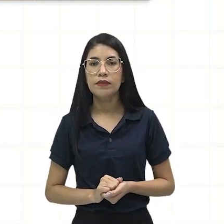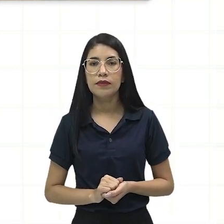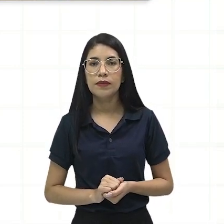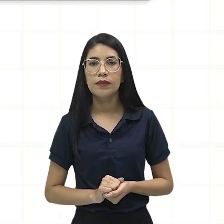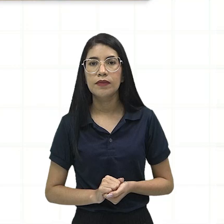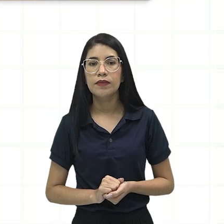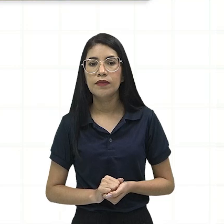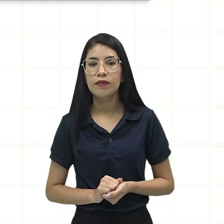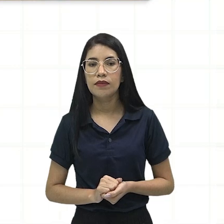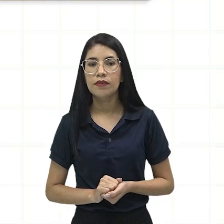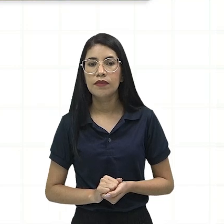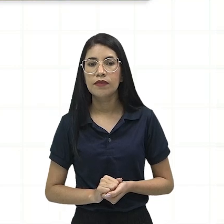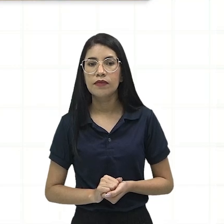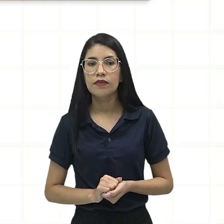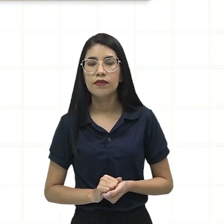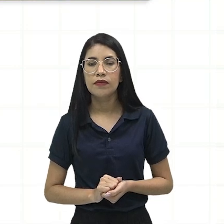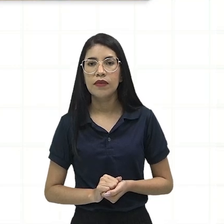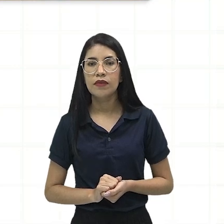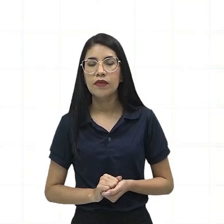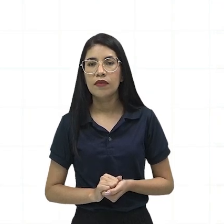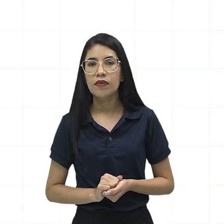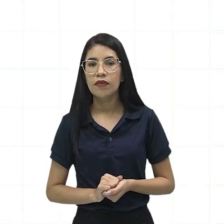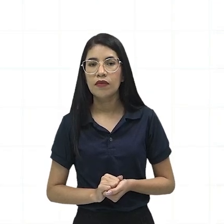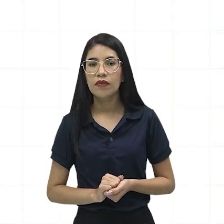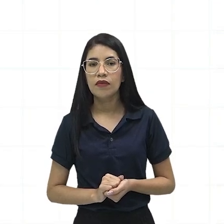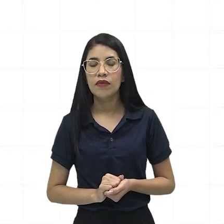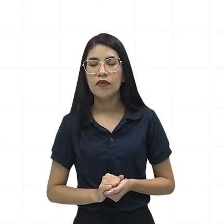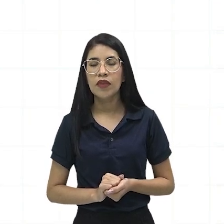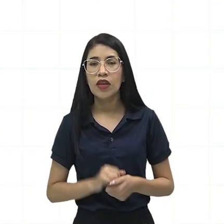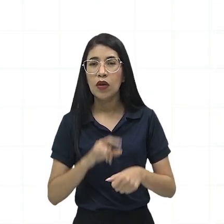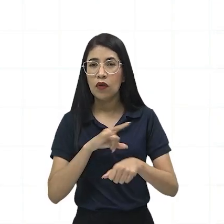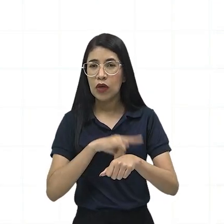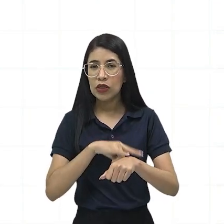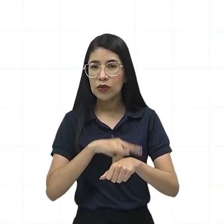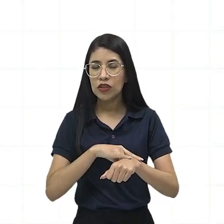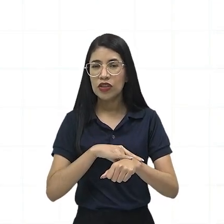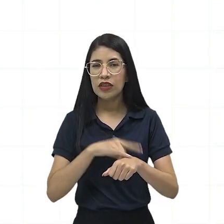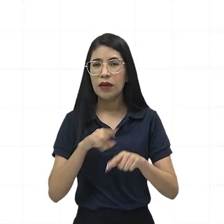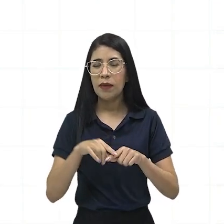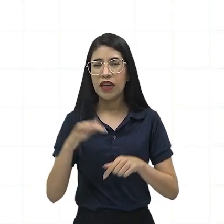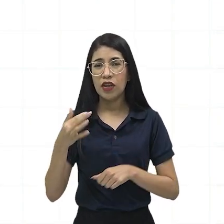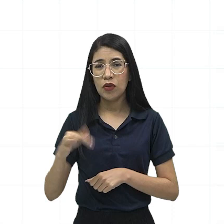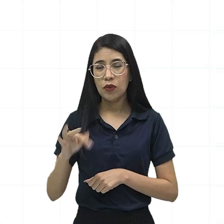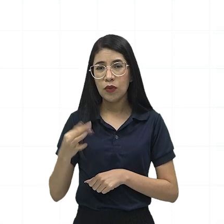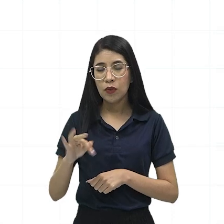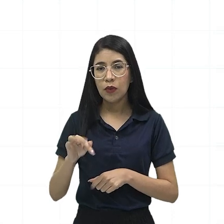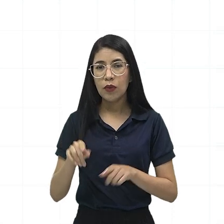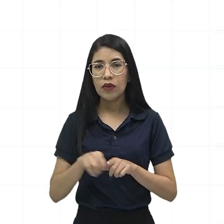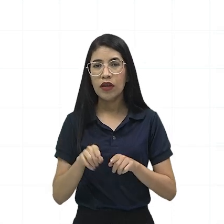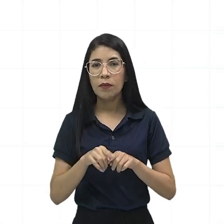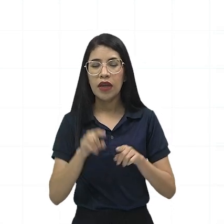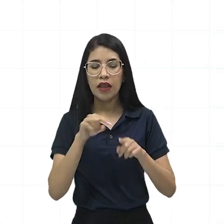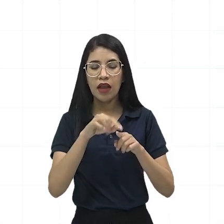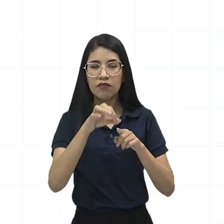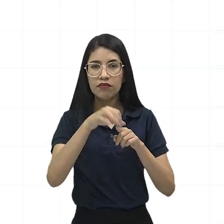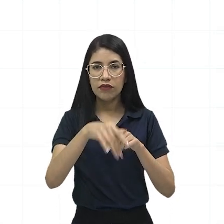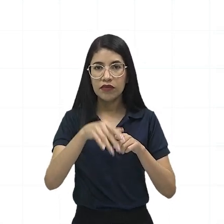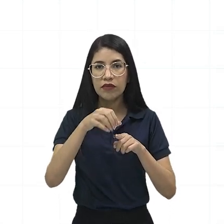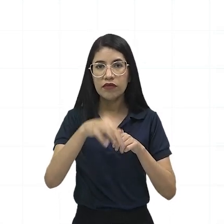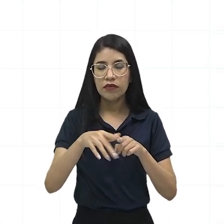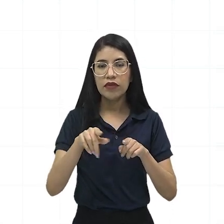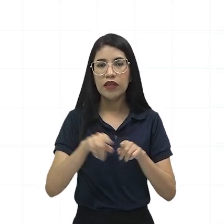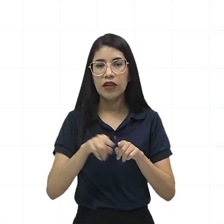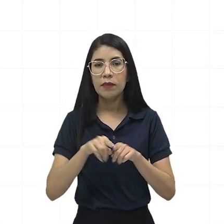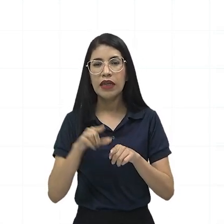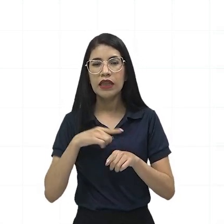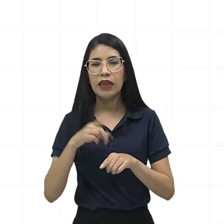homens. A começar aí pela ardência ao urinar, corrimento uretral com a